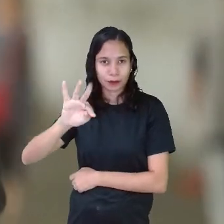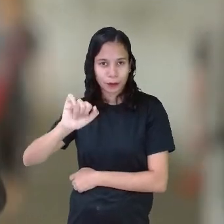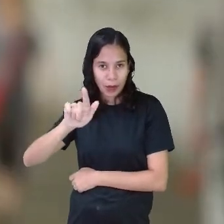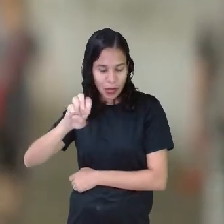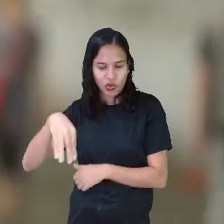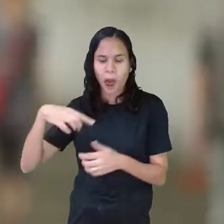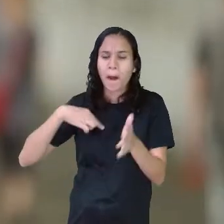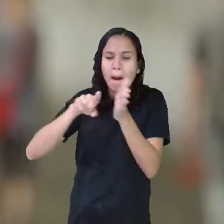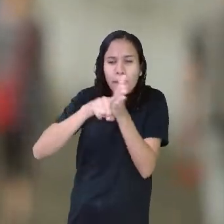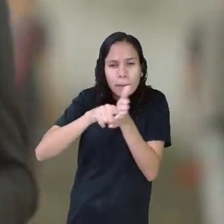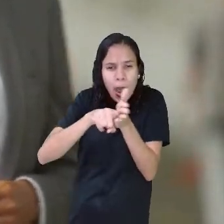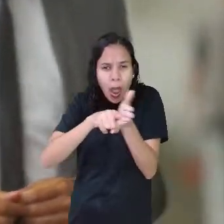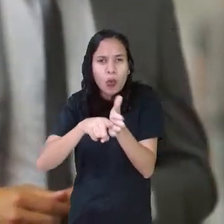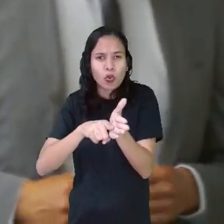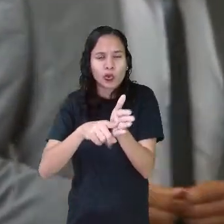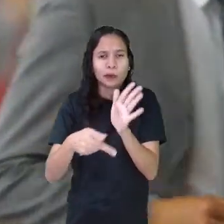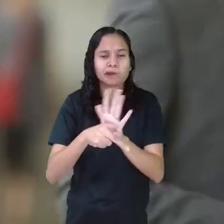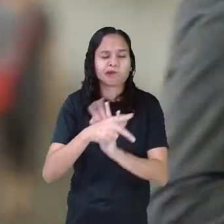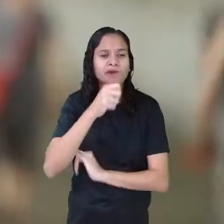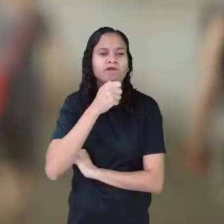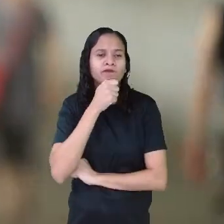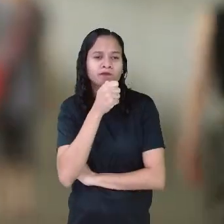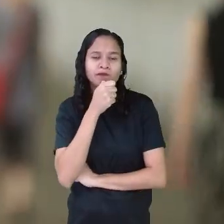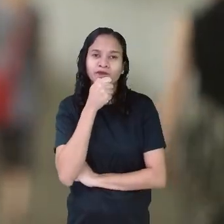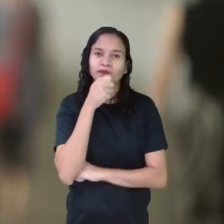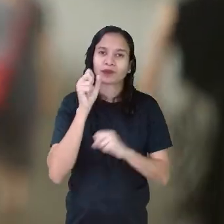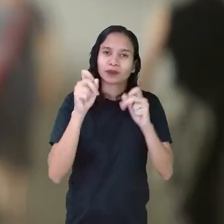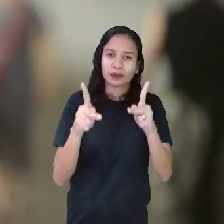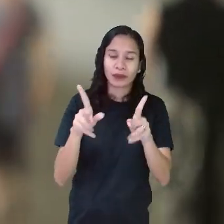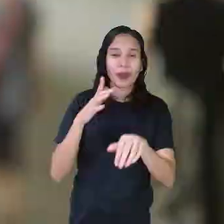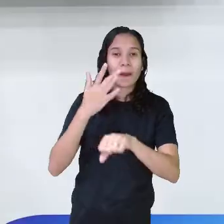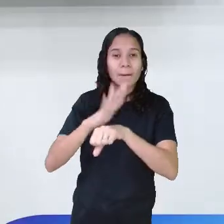pesquisou sobre algo, a reportagem está pronta e ele está